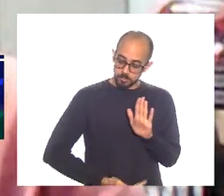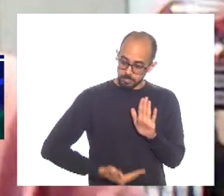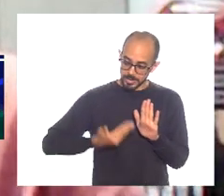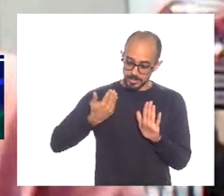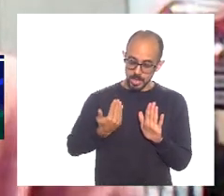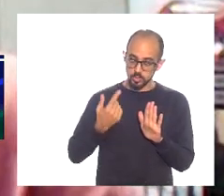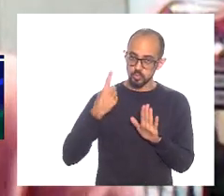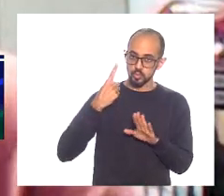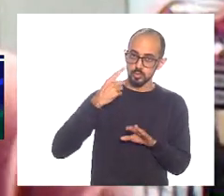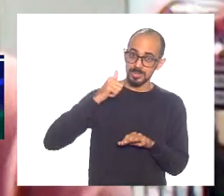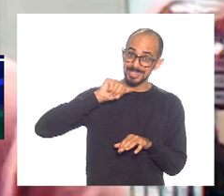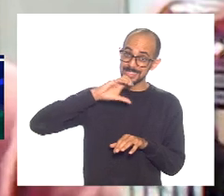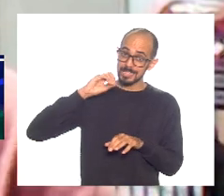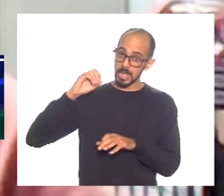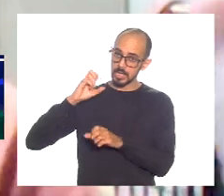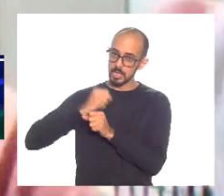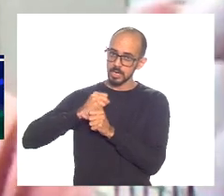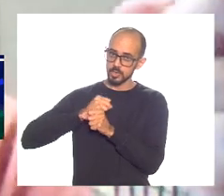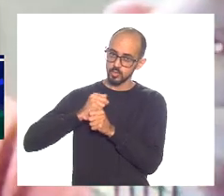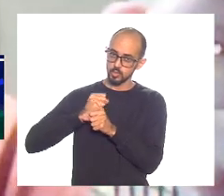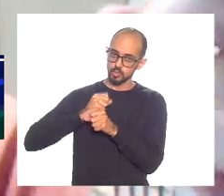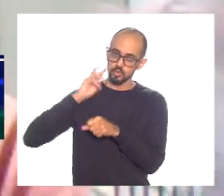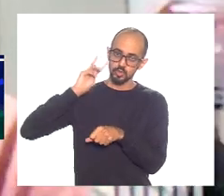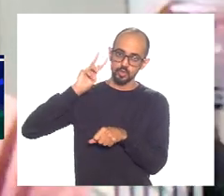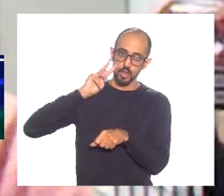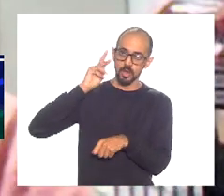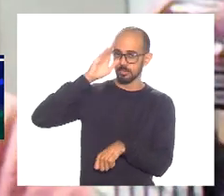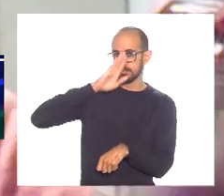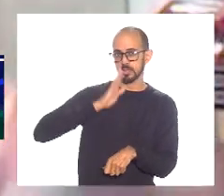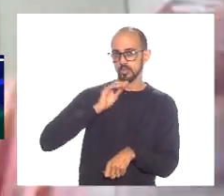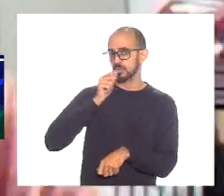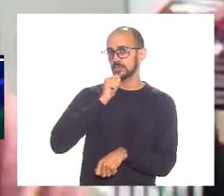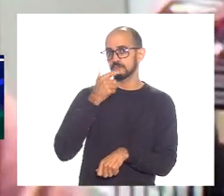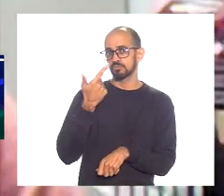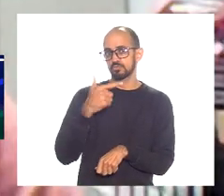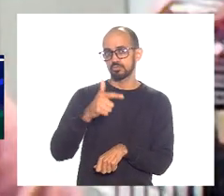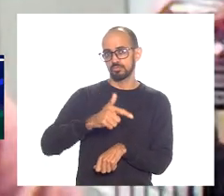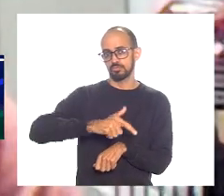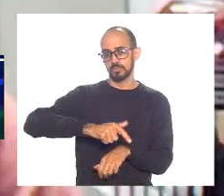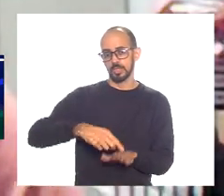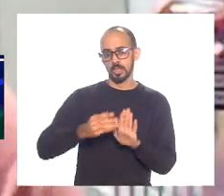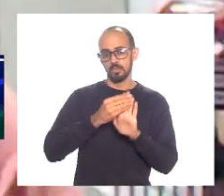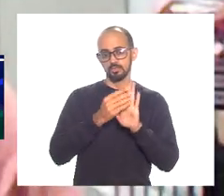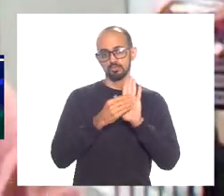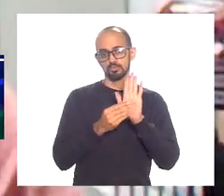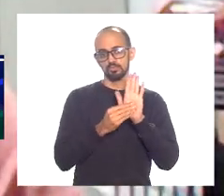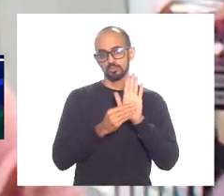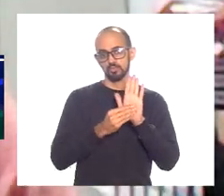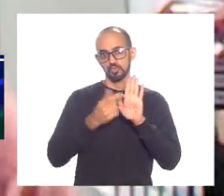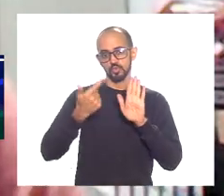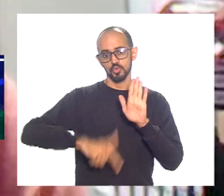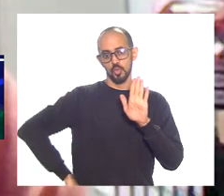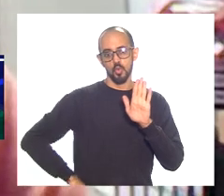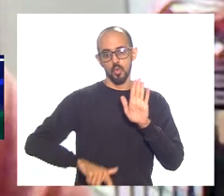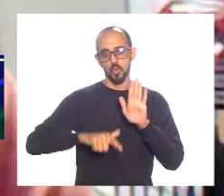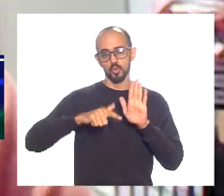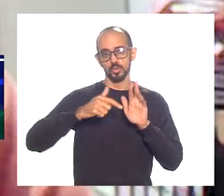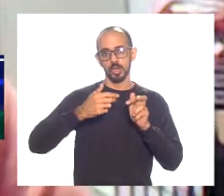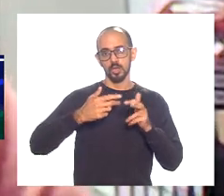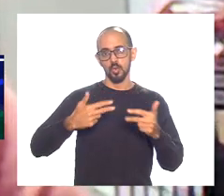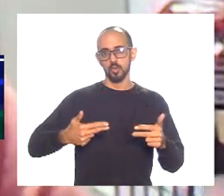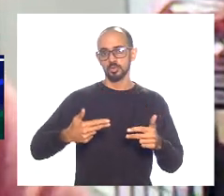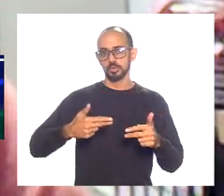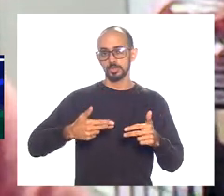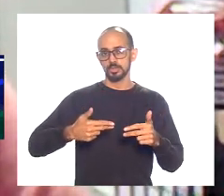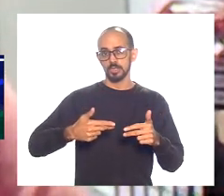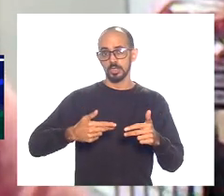no último século, nos últimos 100 anos de história do Brasil, não tem registro de nenhuma outra causa que, num